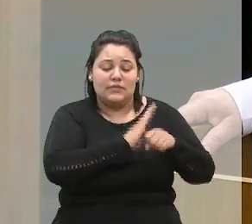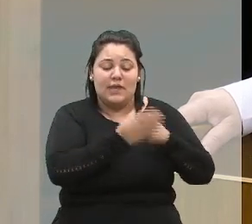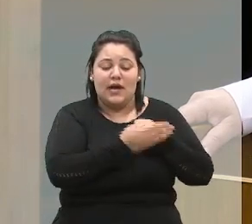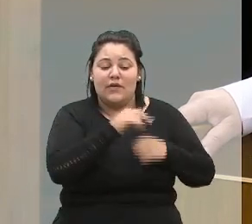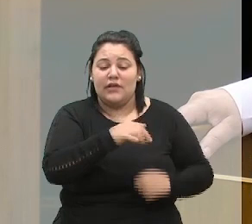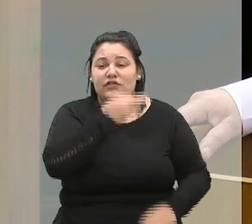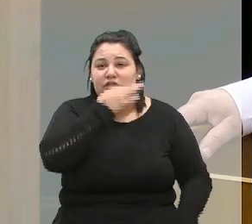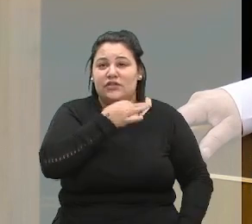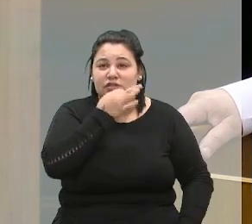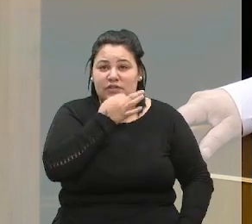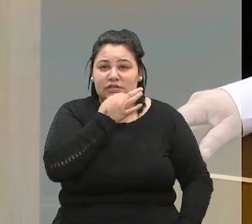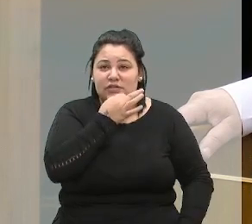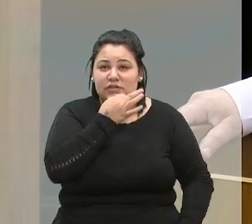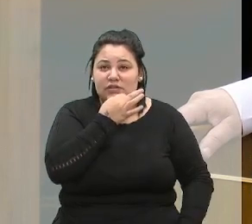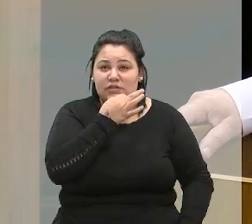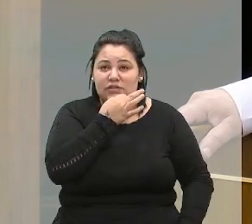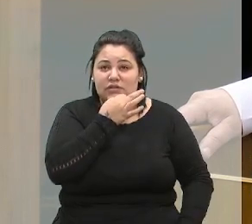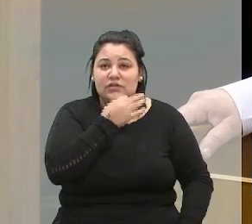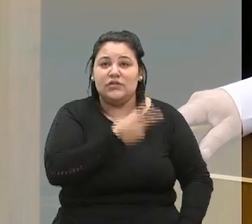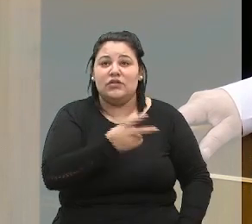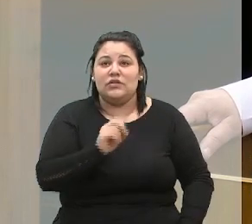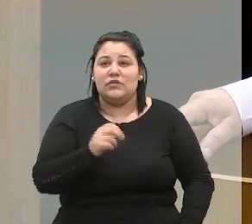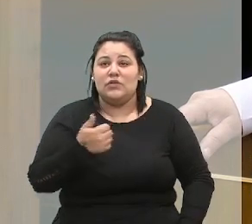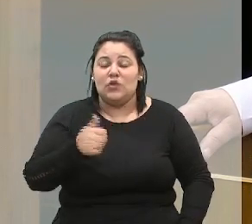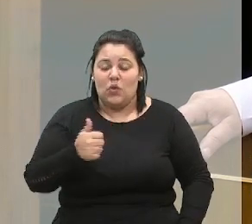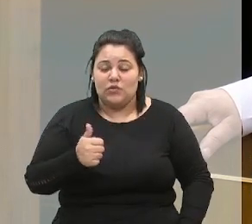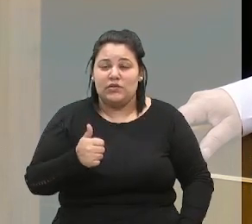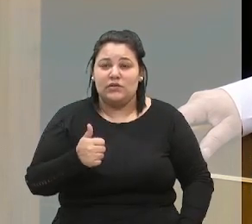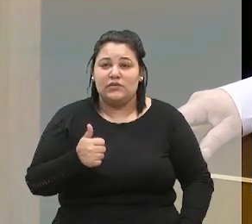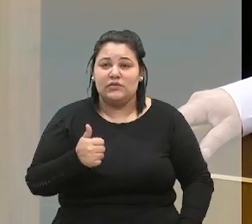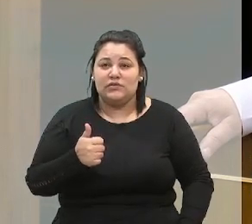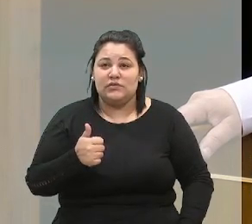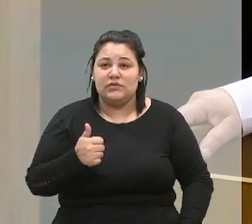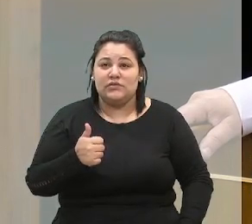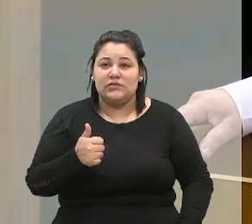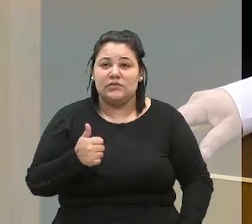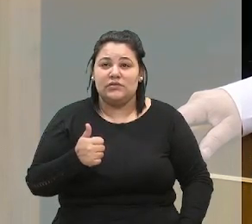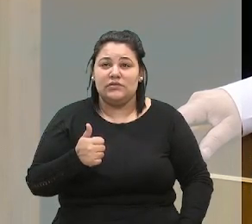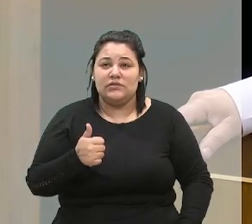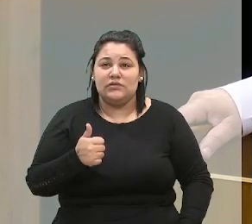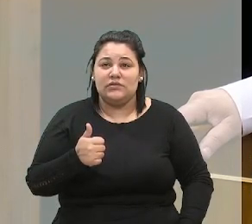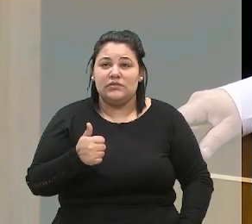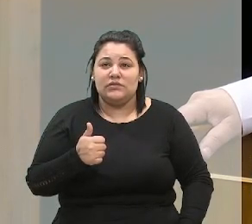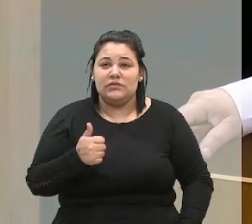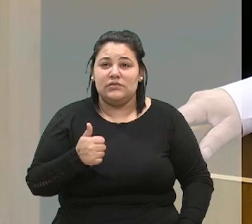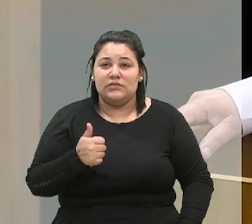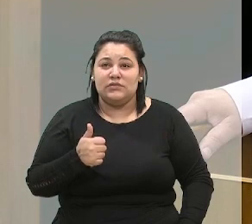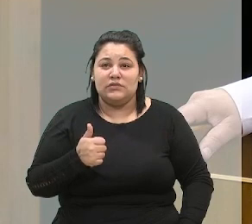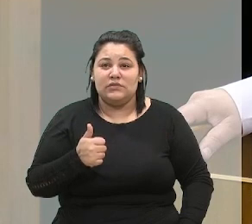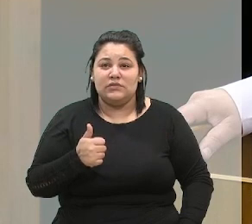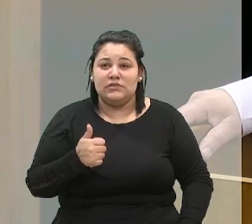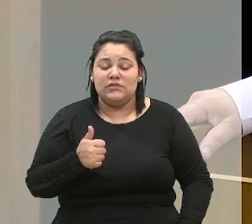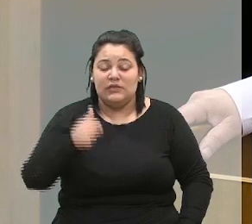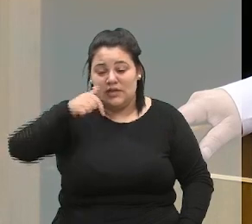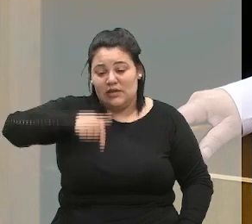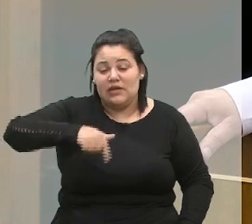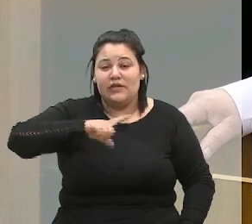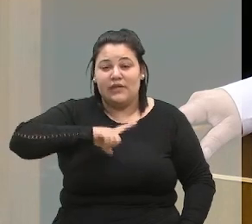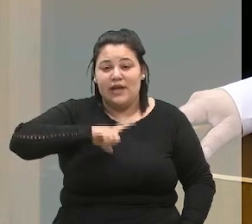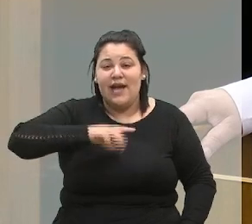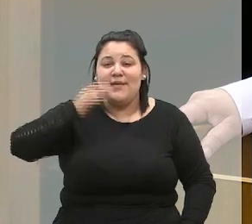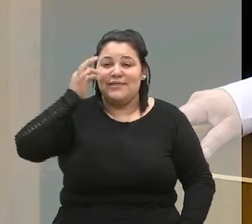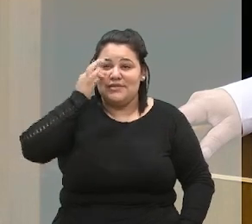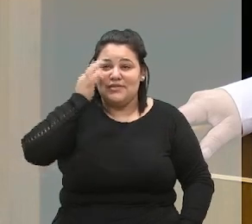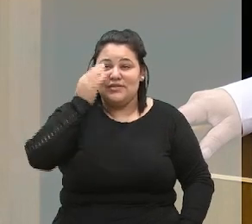Sul em 2011, e aqui eu tenho a presença de